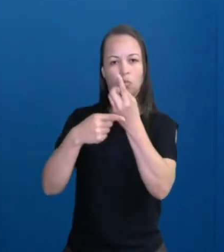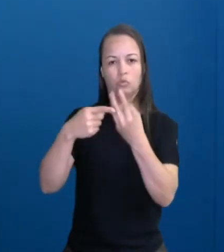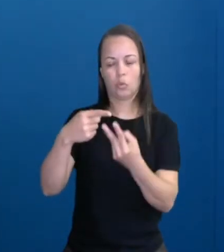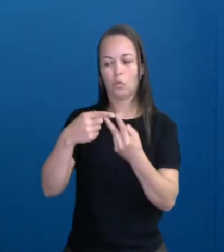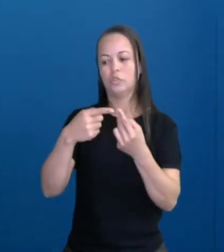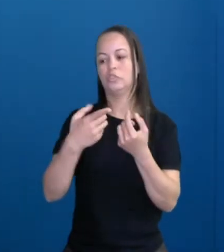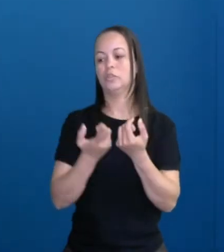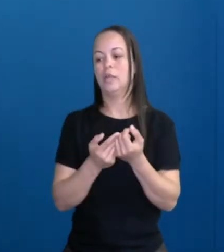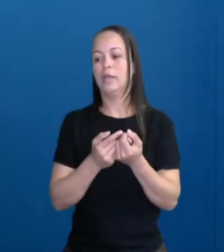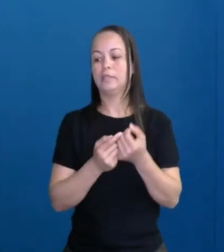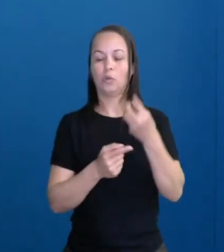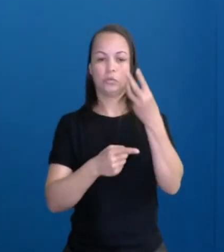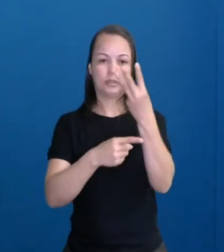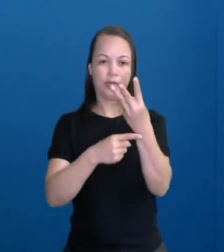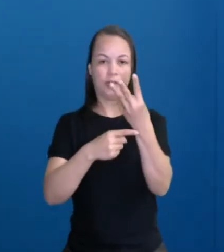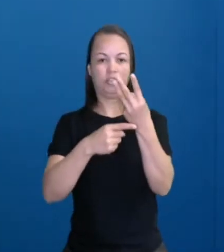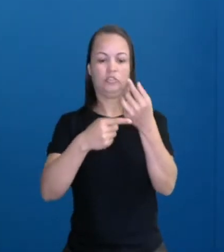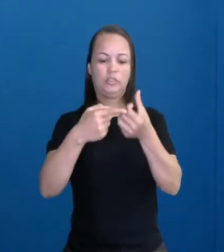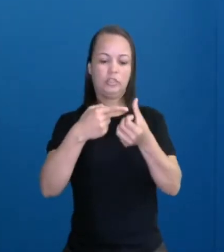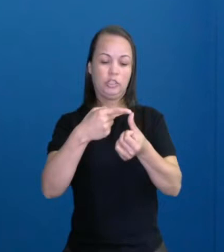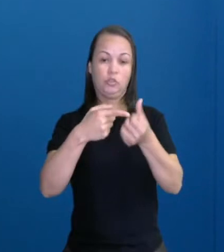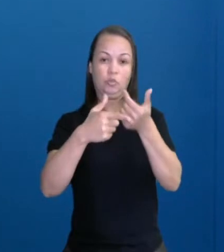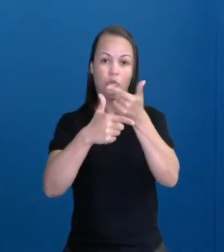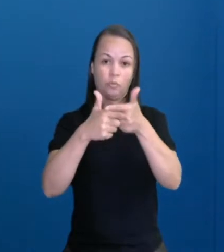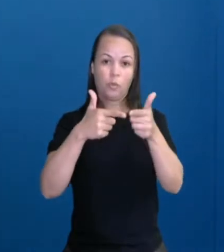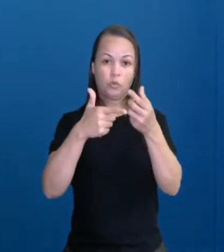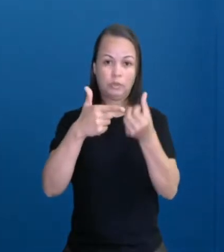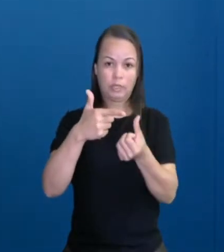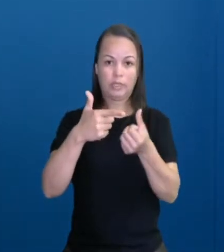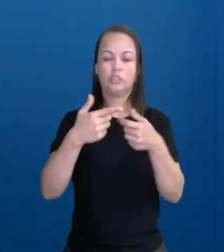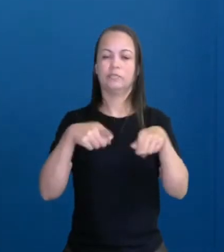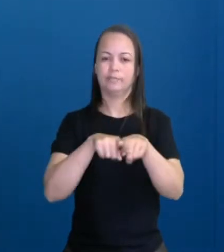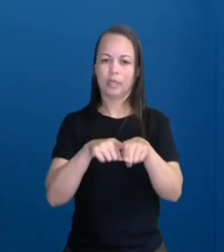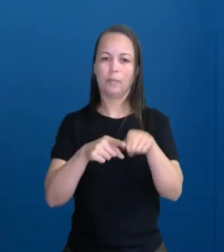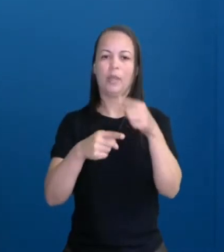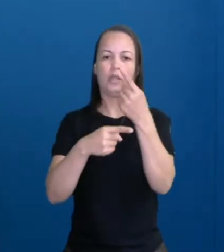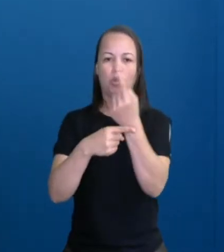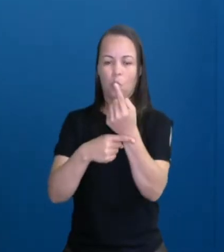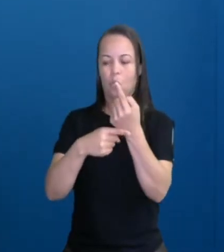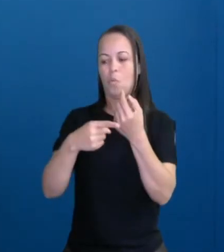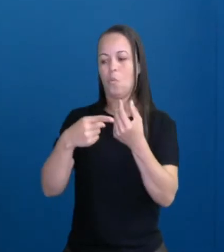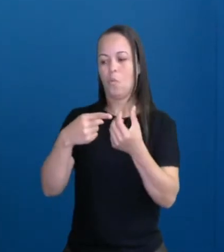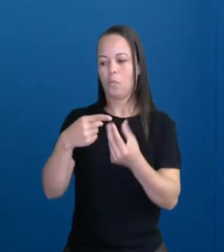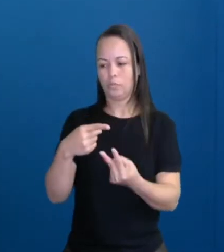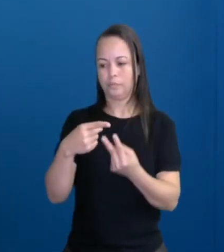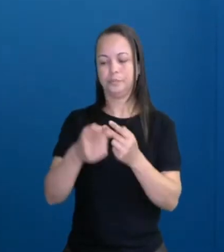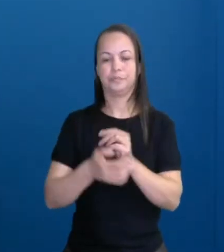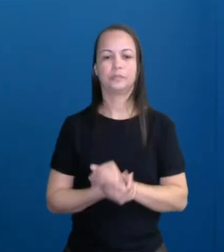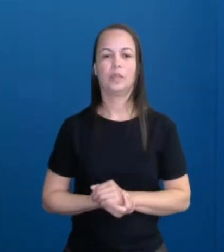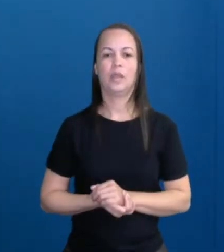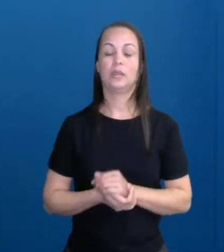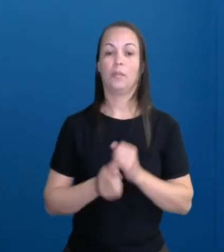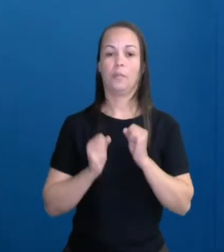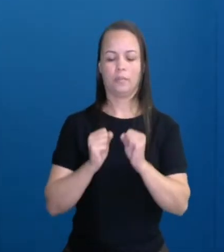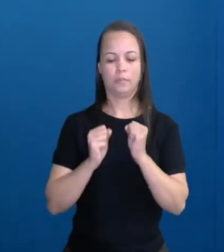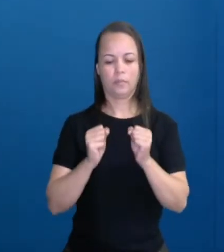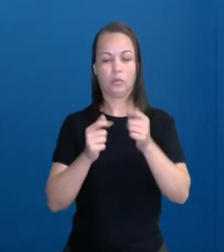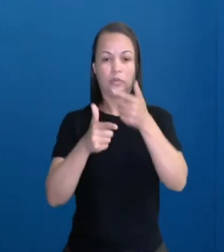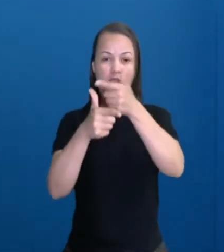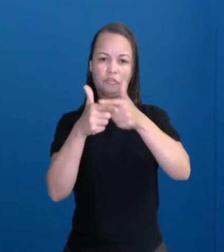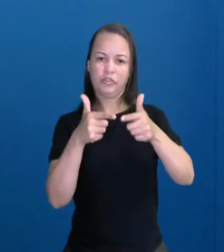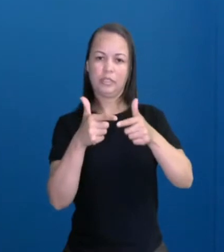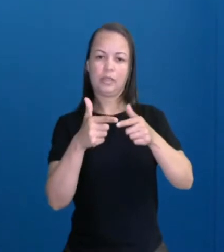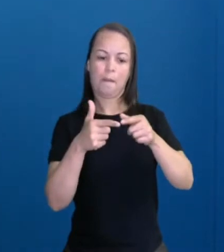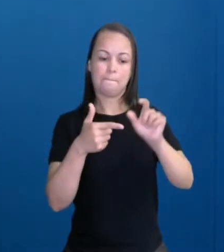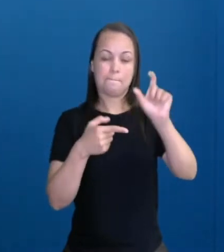a 1/2. Então, nós temos aqui, ó, a razão entre medida do objeto menor pela medida do objeto maior,